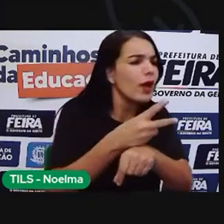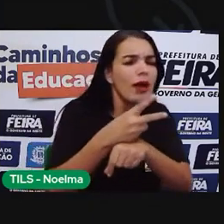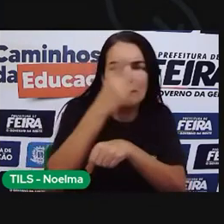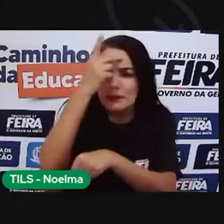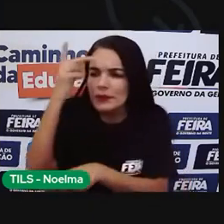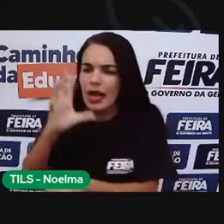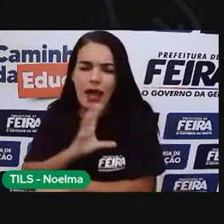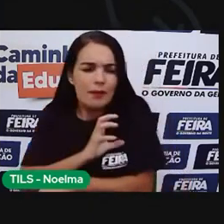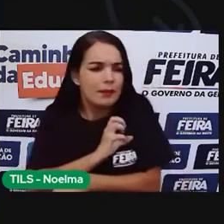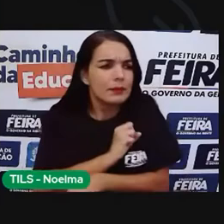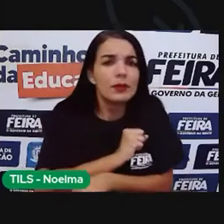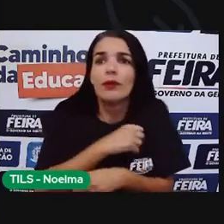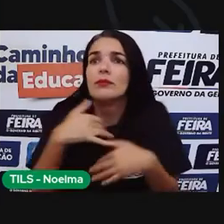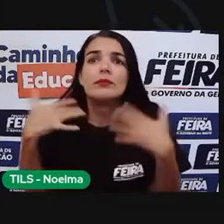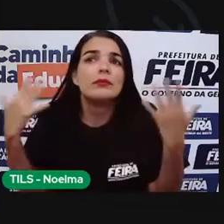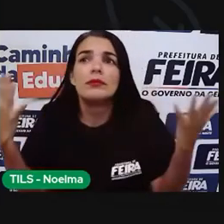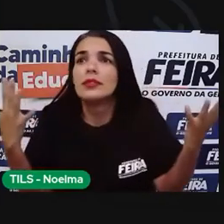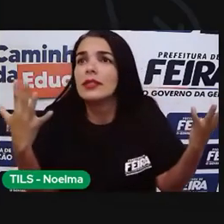amor